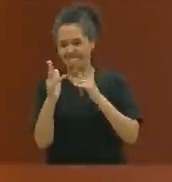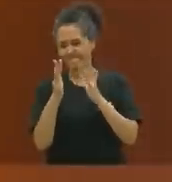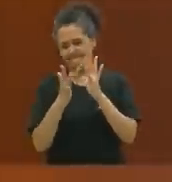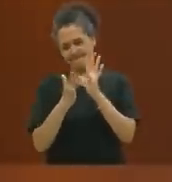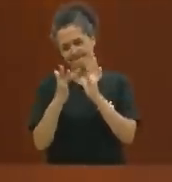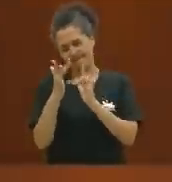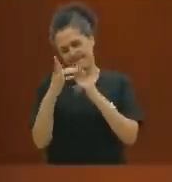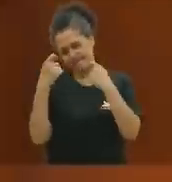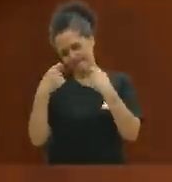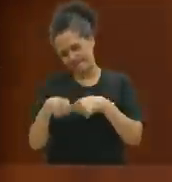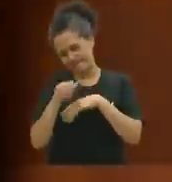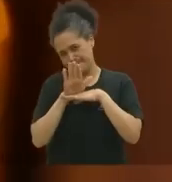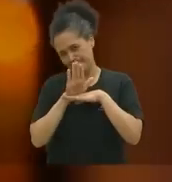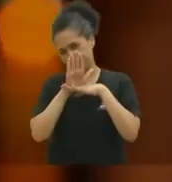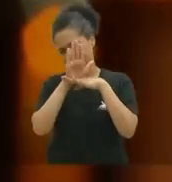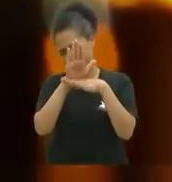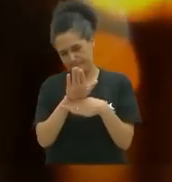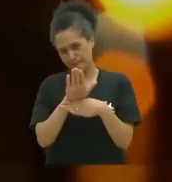Amém.